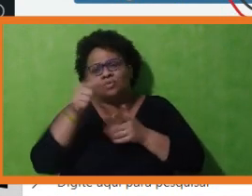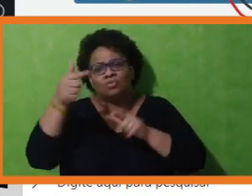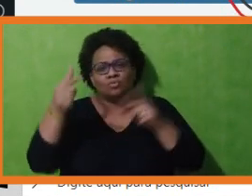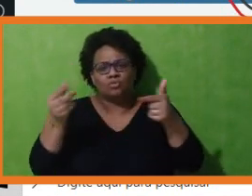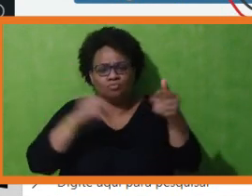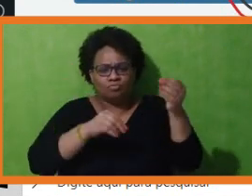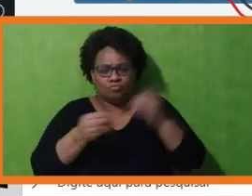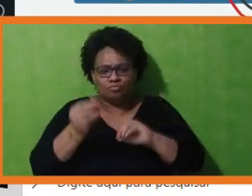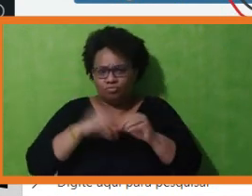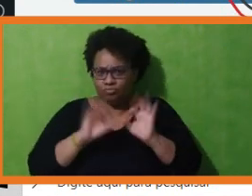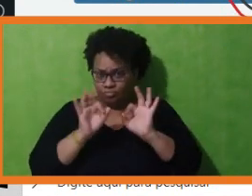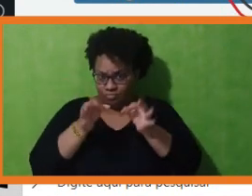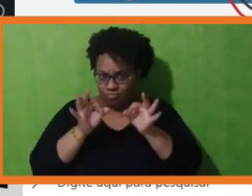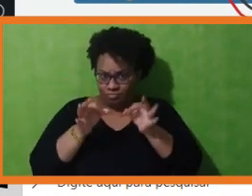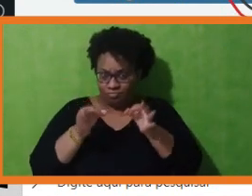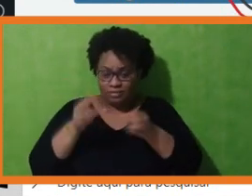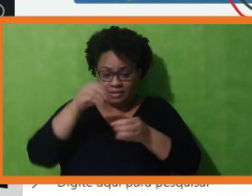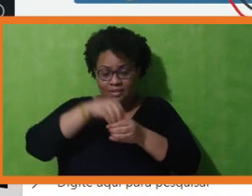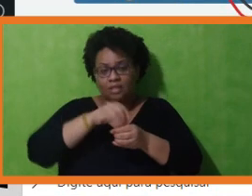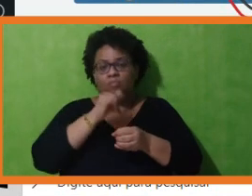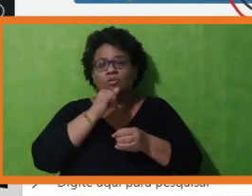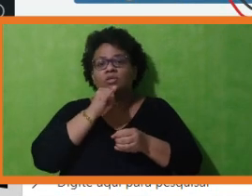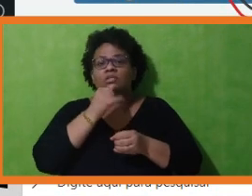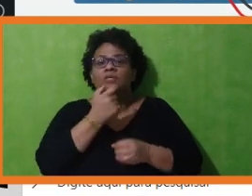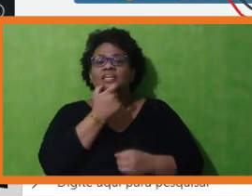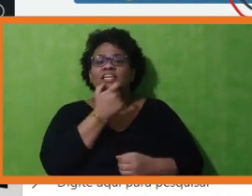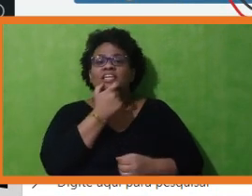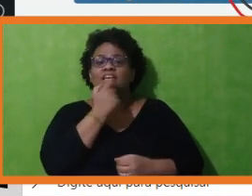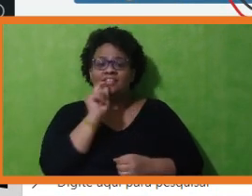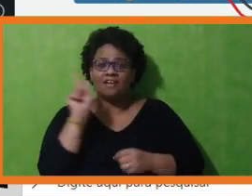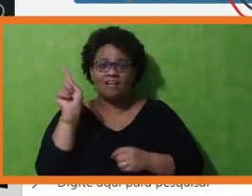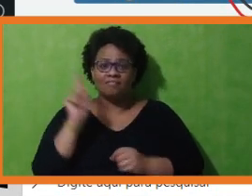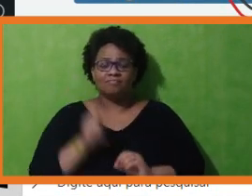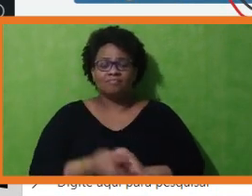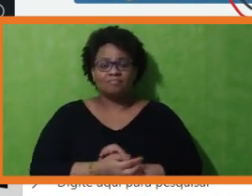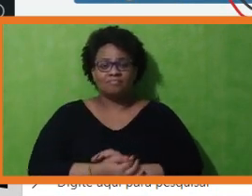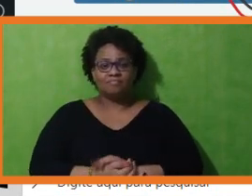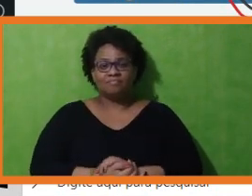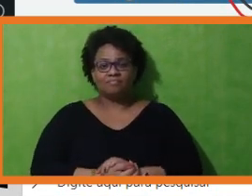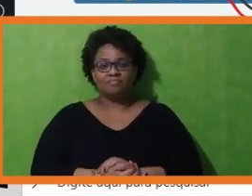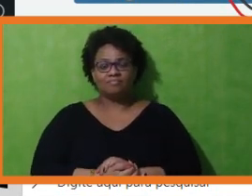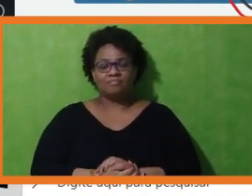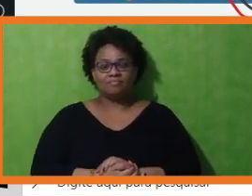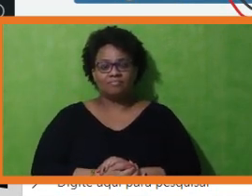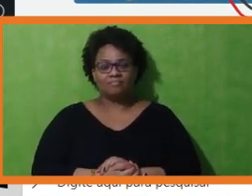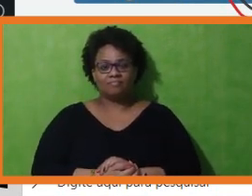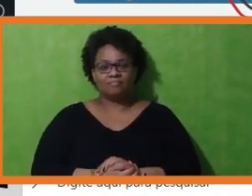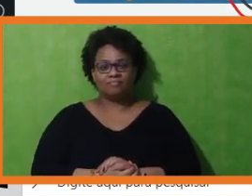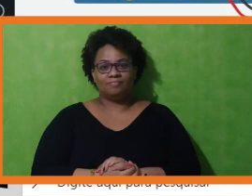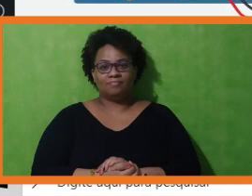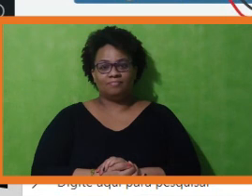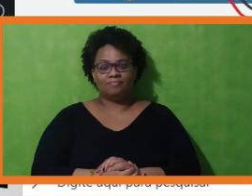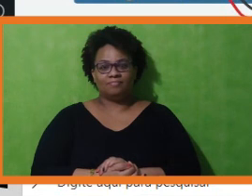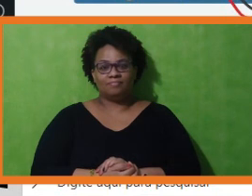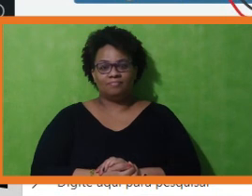vários outros blocos. Certinho? Dentro do void loop, eu tenho, por exemplo, o bloco if, que vai daqui até aqui. E dentro do